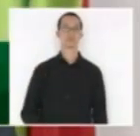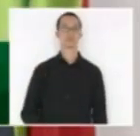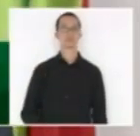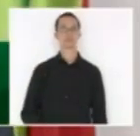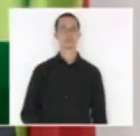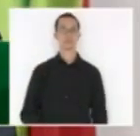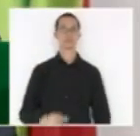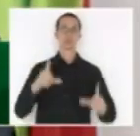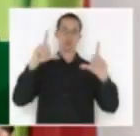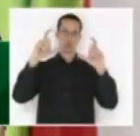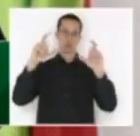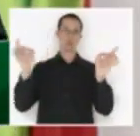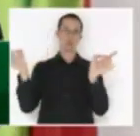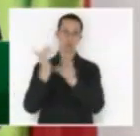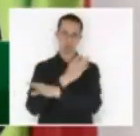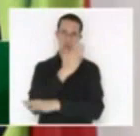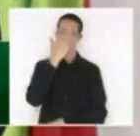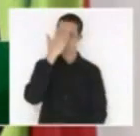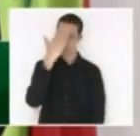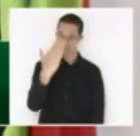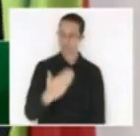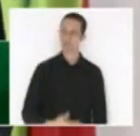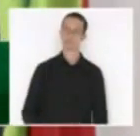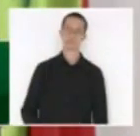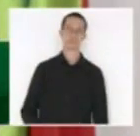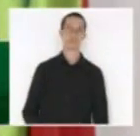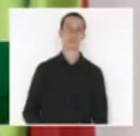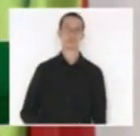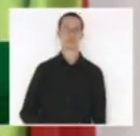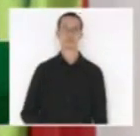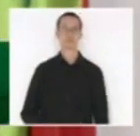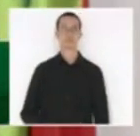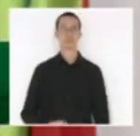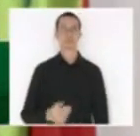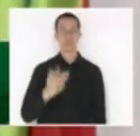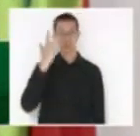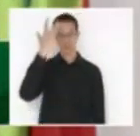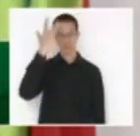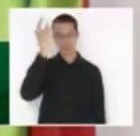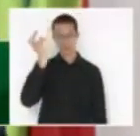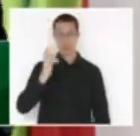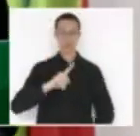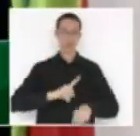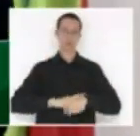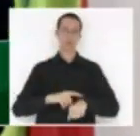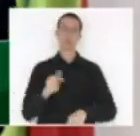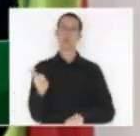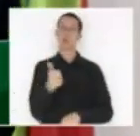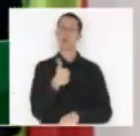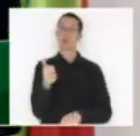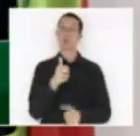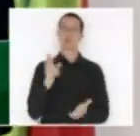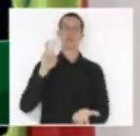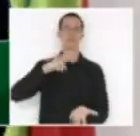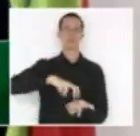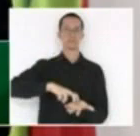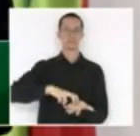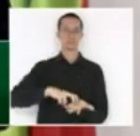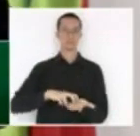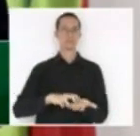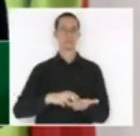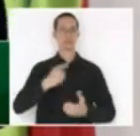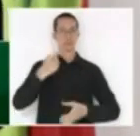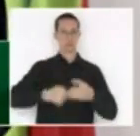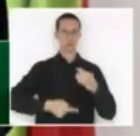agradeço. Amanhã, às 11 horas da manhã, nós vamos fazer, na Comissão de